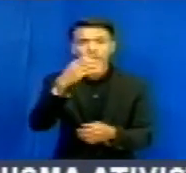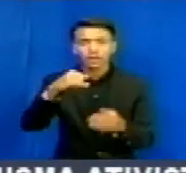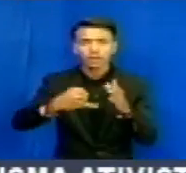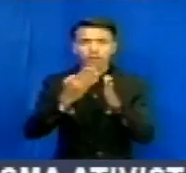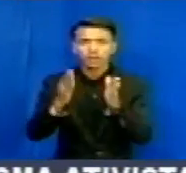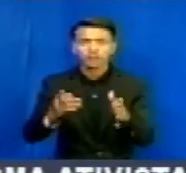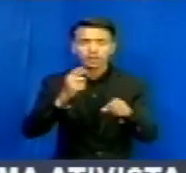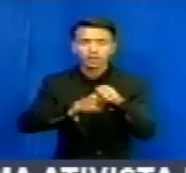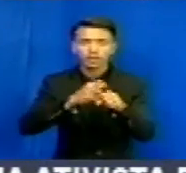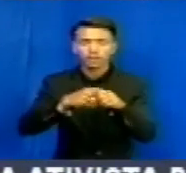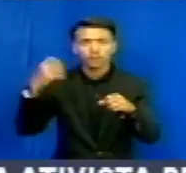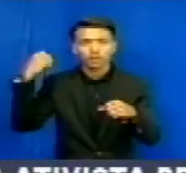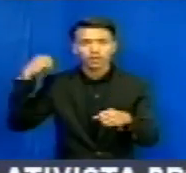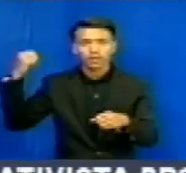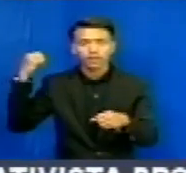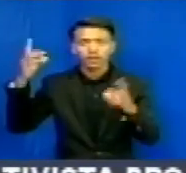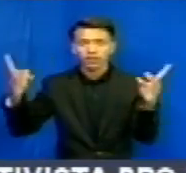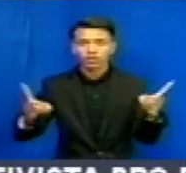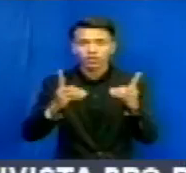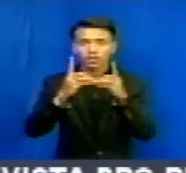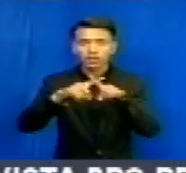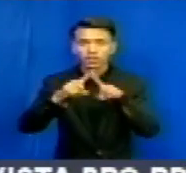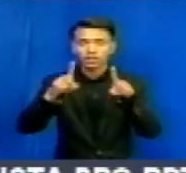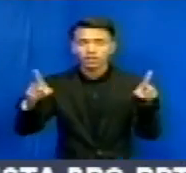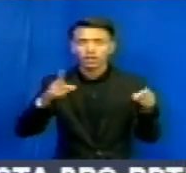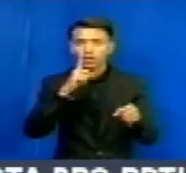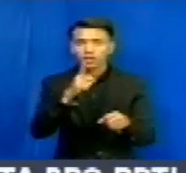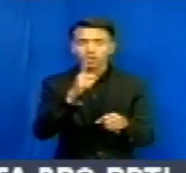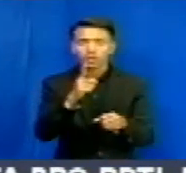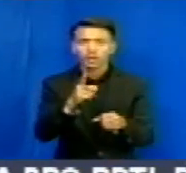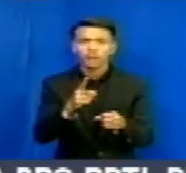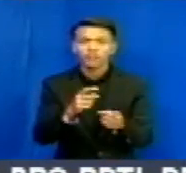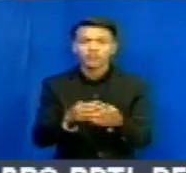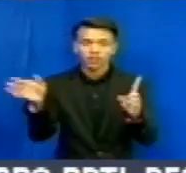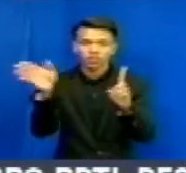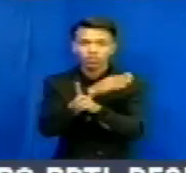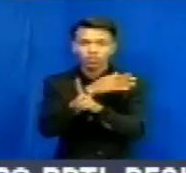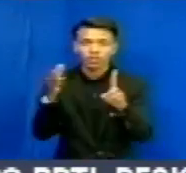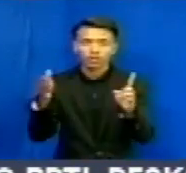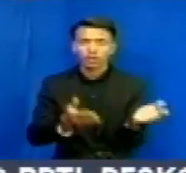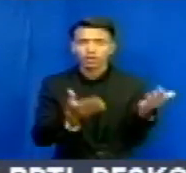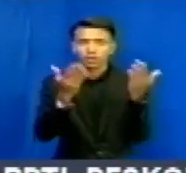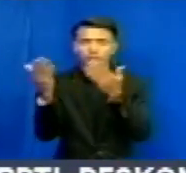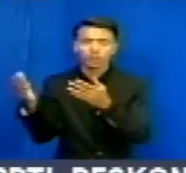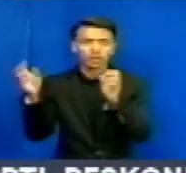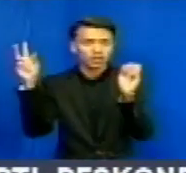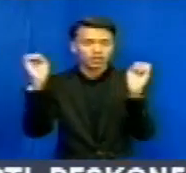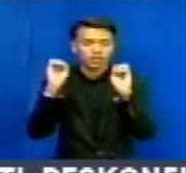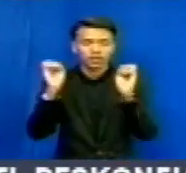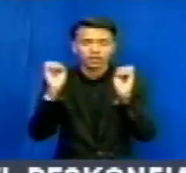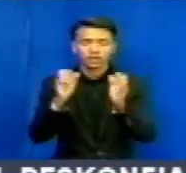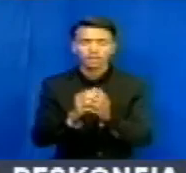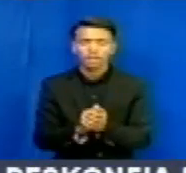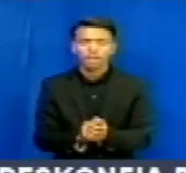tempo campanha nei ta acontece mebe ira ameaça a tu o bakuga a lortama la iha então ite bele dehan kata